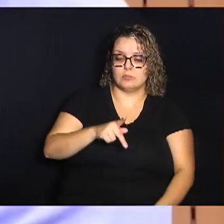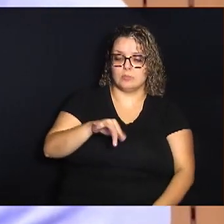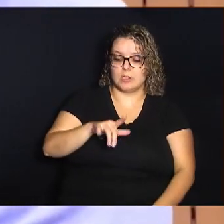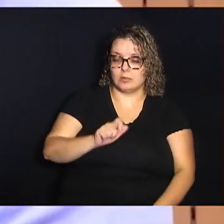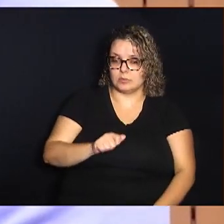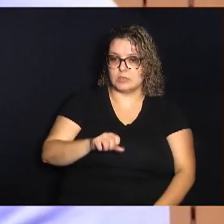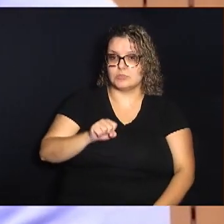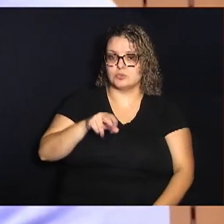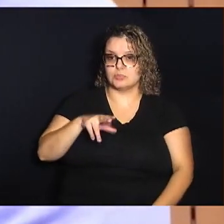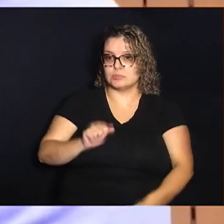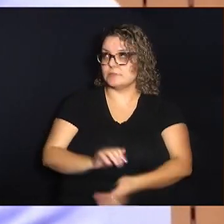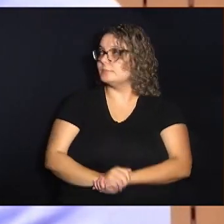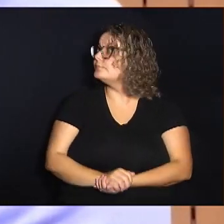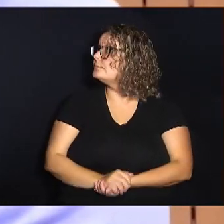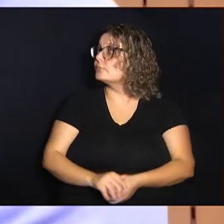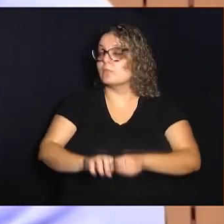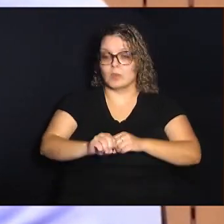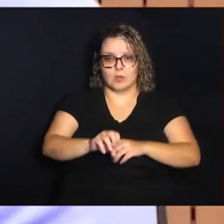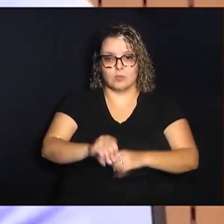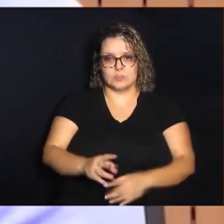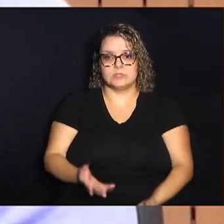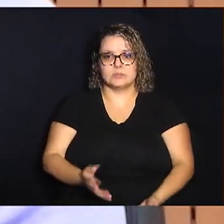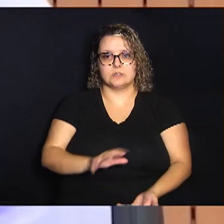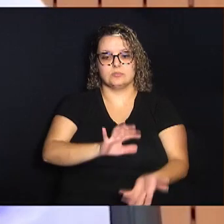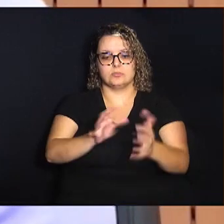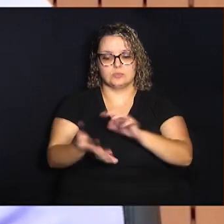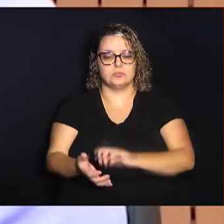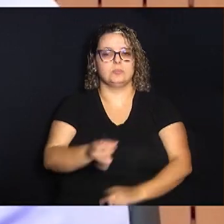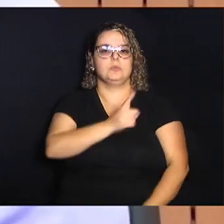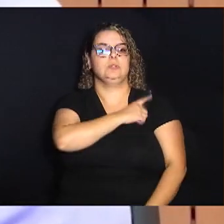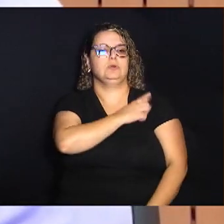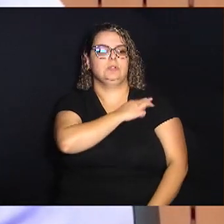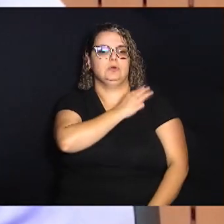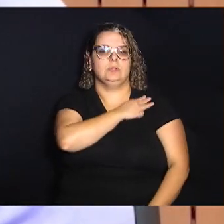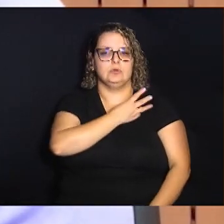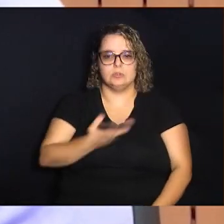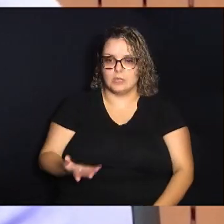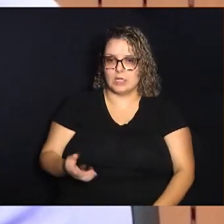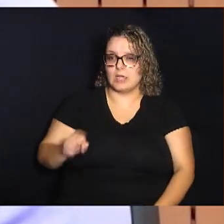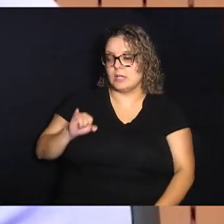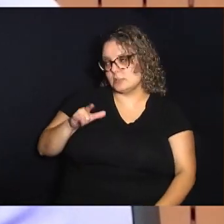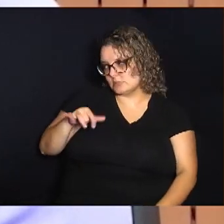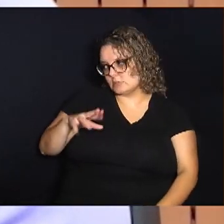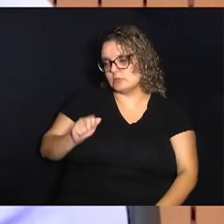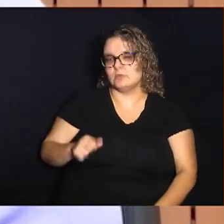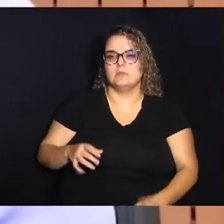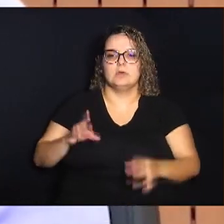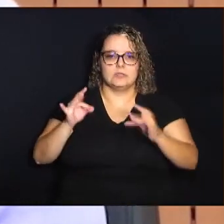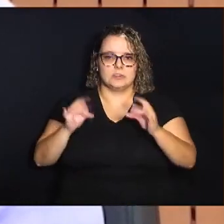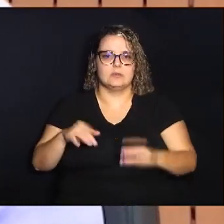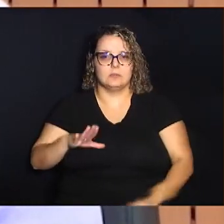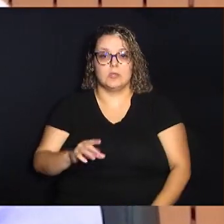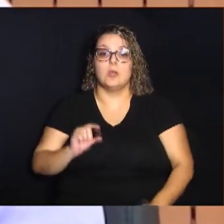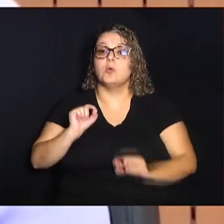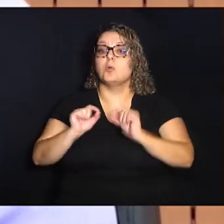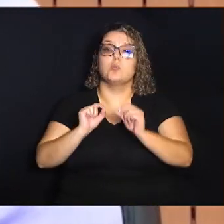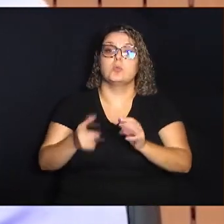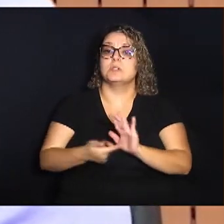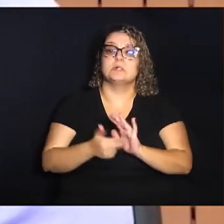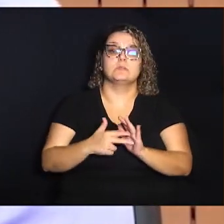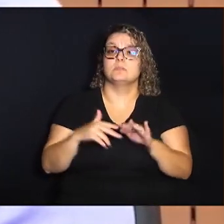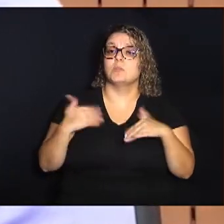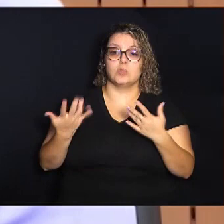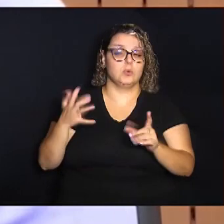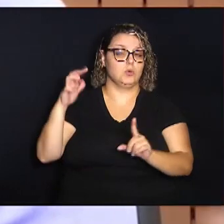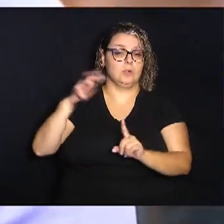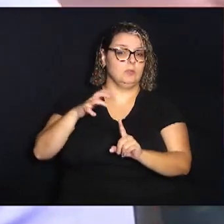o que ela é. É claro que a Silvia vai aprofundar muito mais do que eu, mas dizer o que é a reforma do ensino médio e qual é o